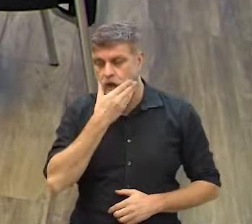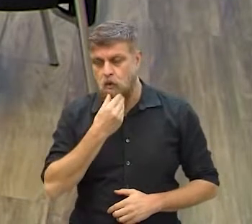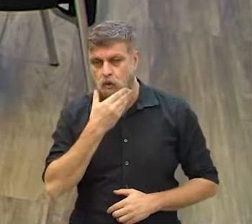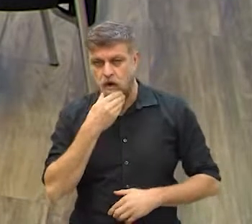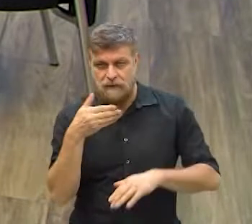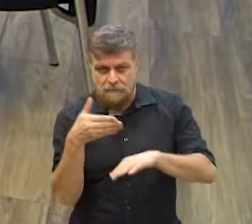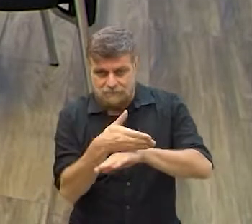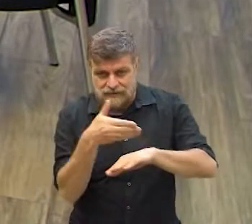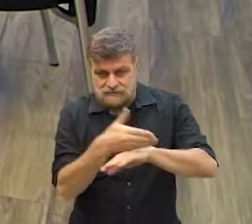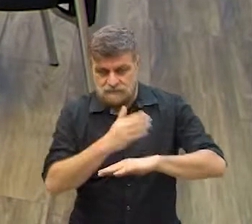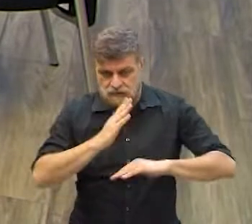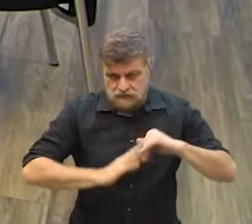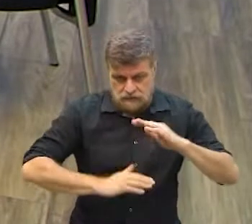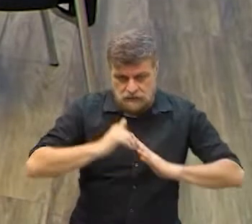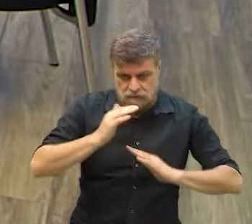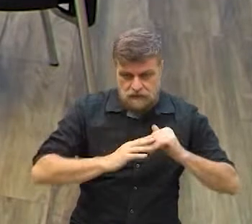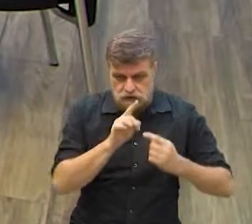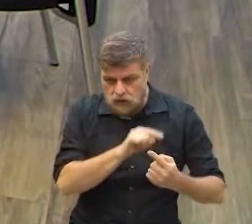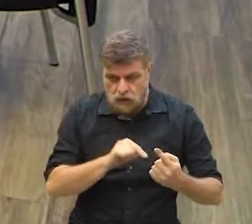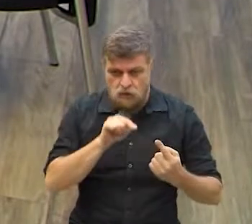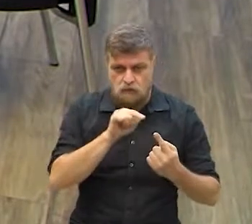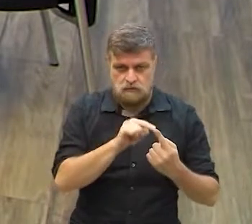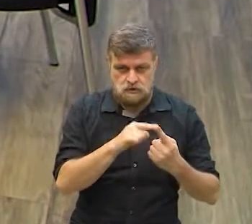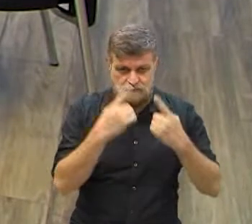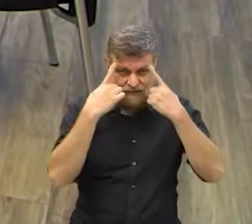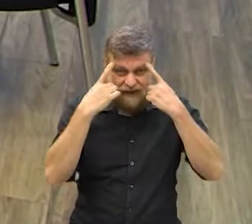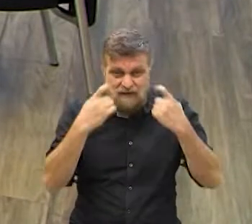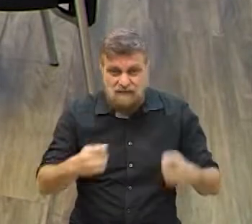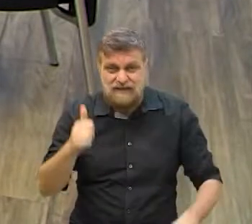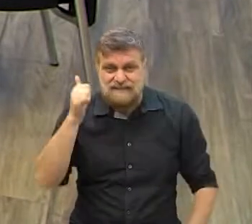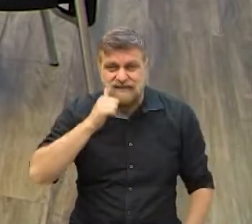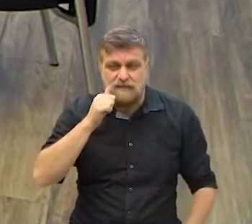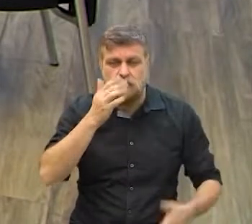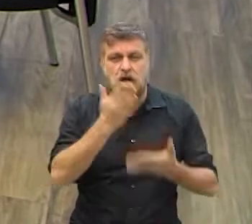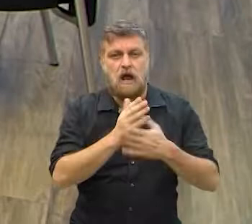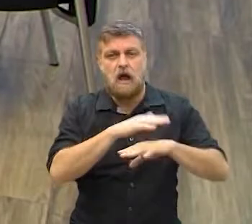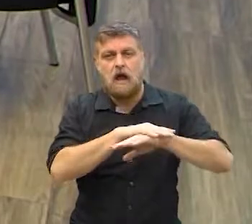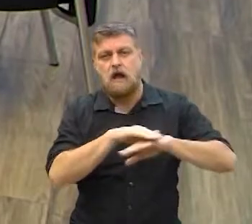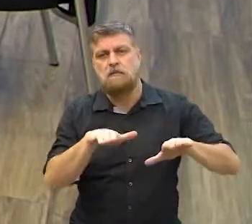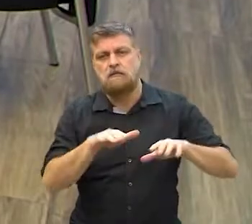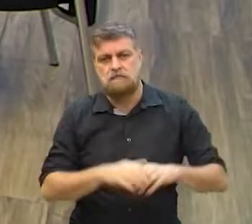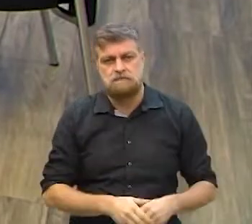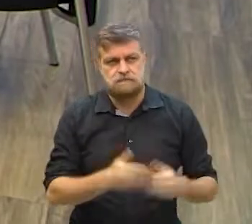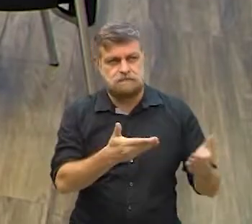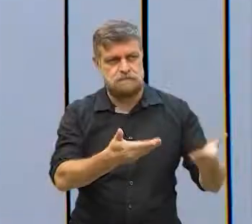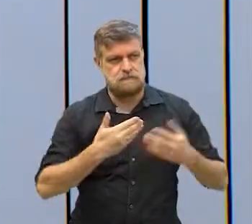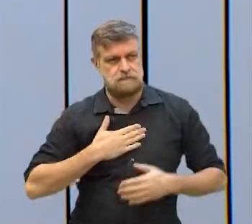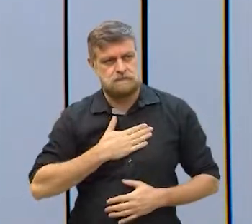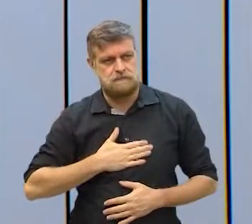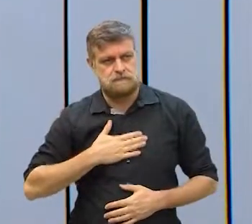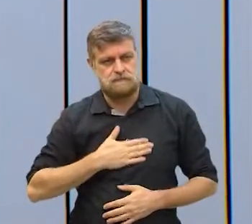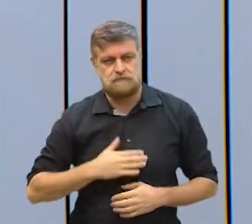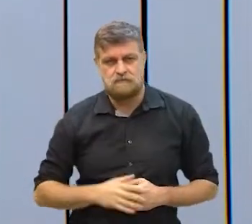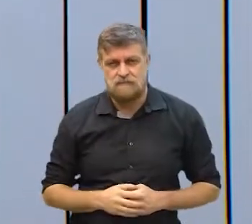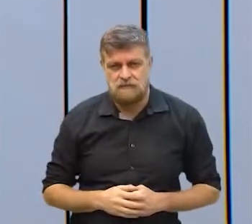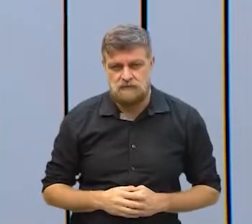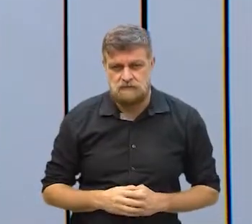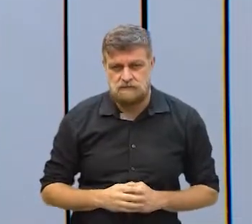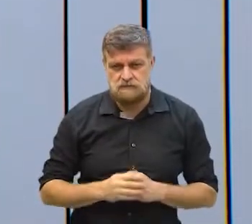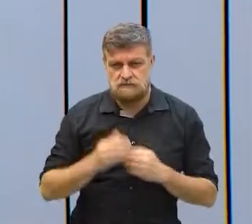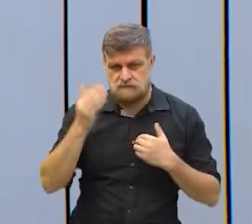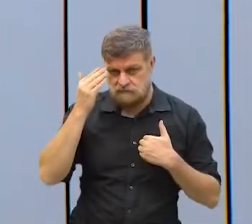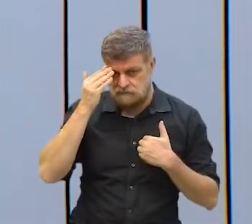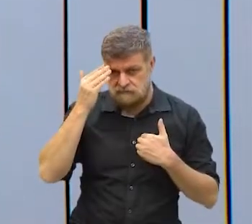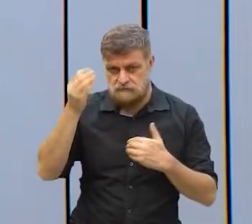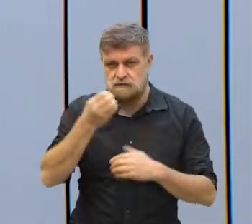homem deve participar ativamente dessa erradicação da violência contra a mulher. Seja bem-vindo. Muito obrigado, Mina.